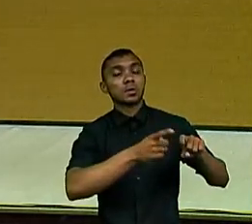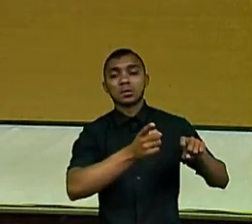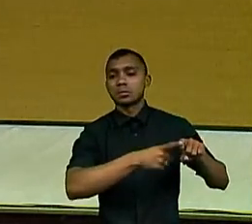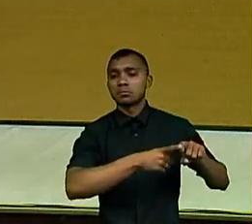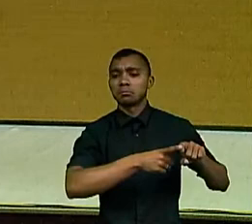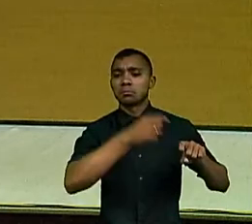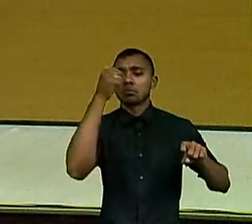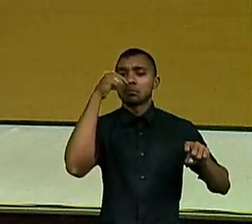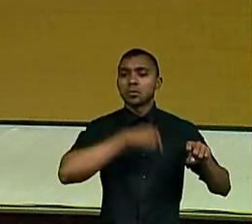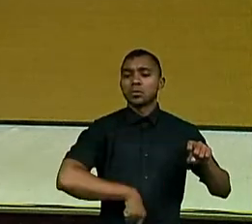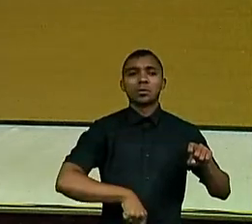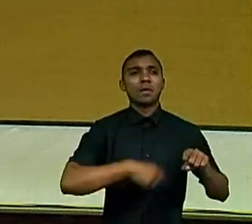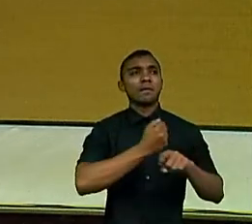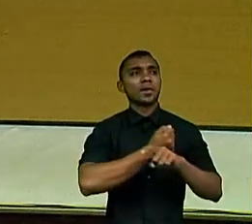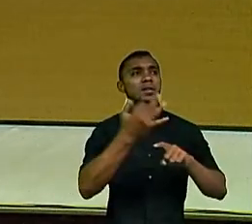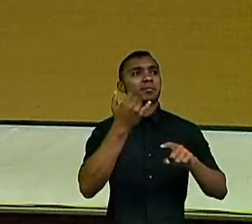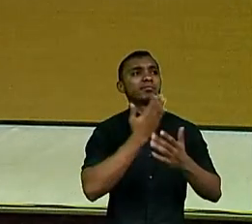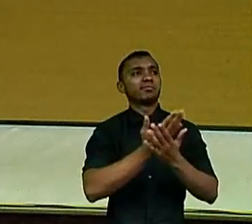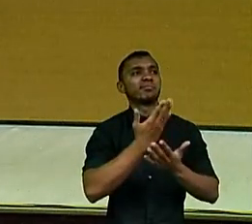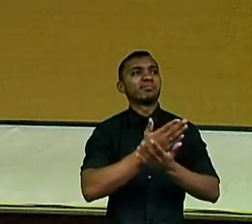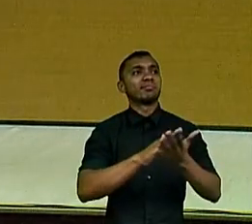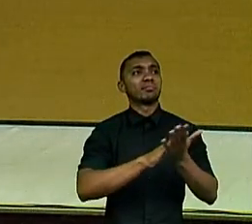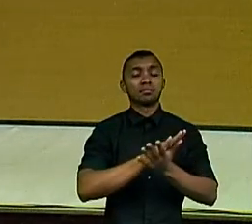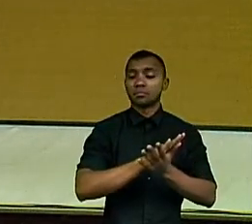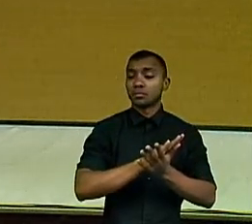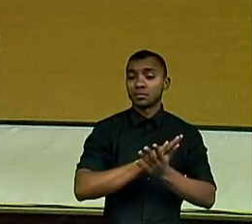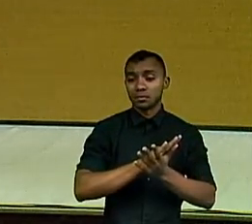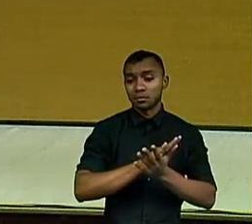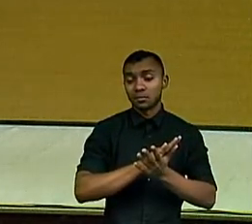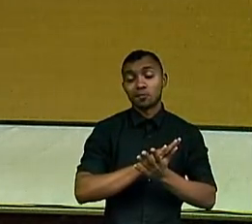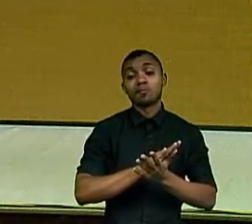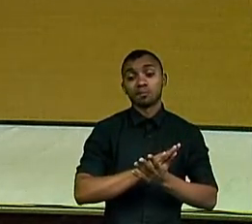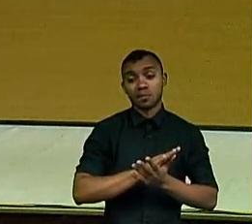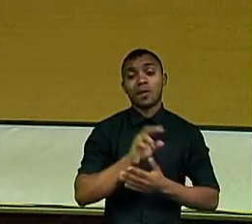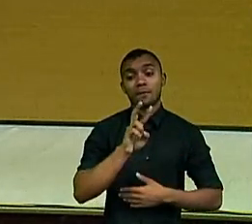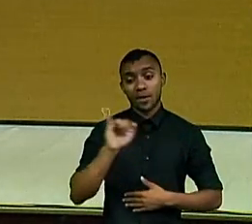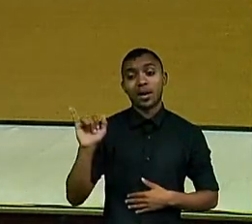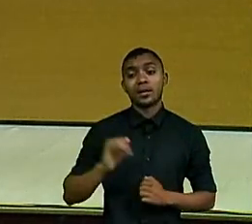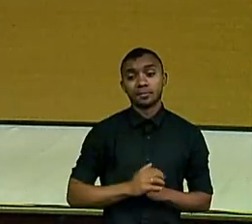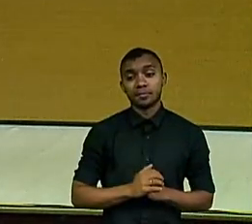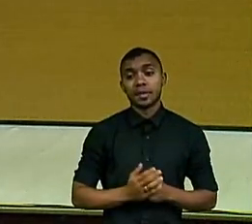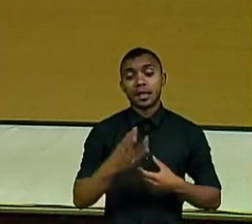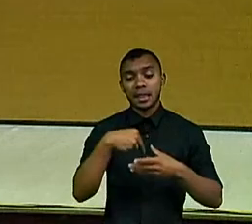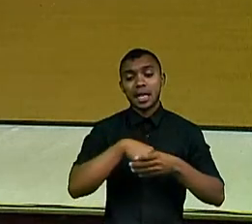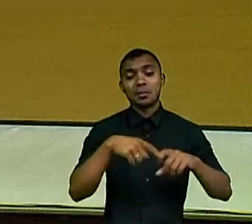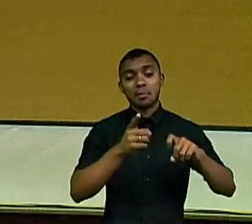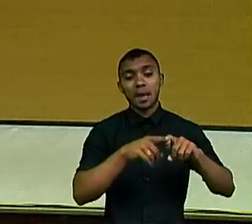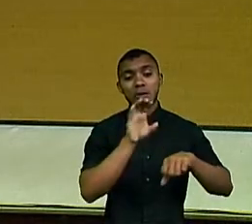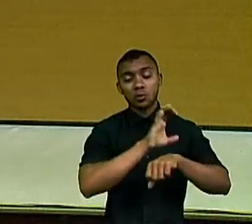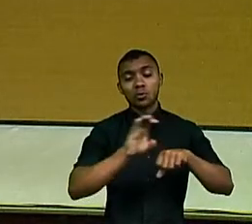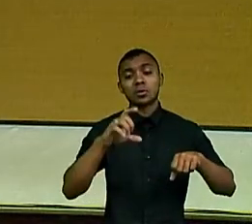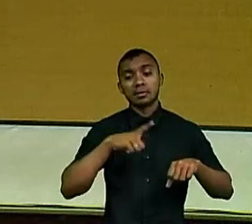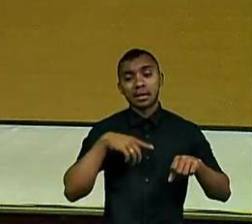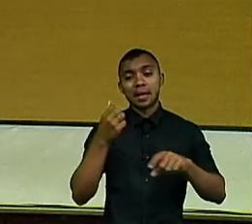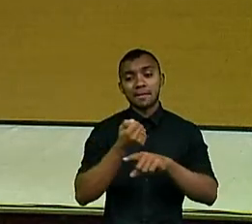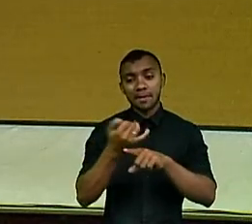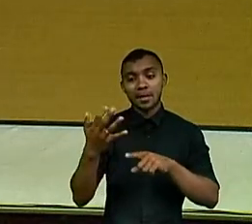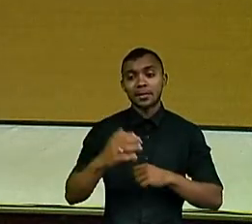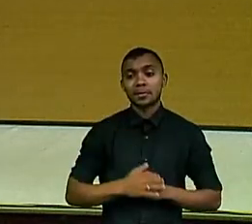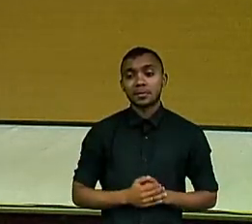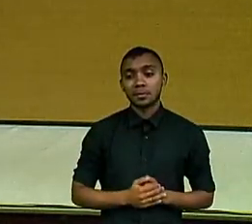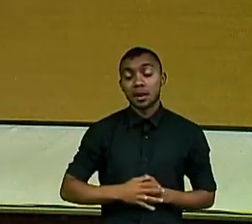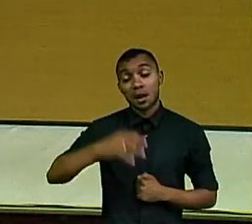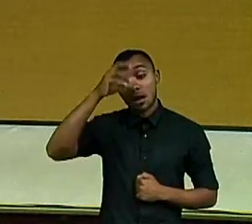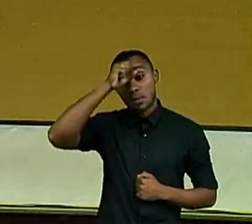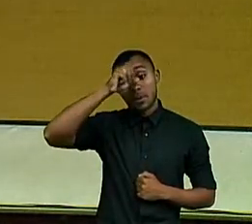vou ver física na minha vida vai Vai sim e vai ter que aprender nem que